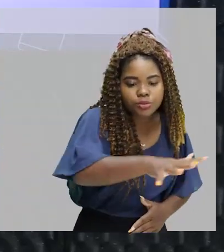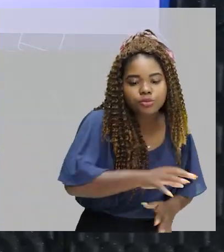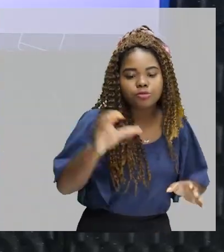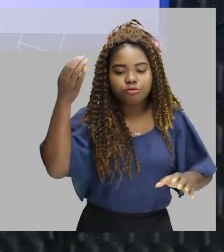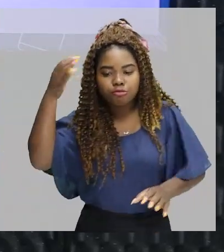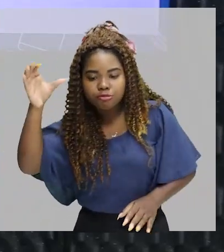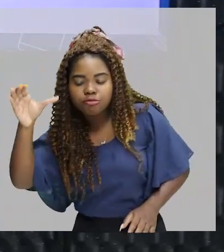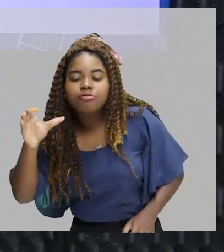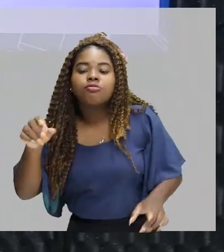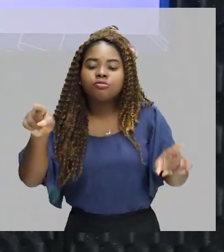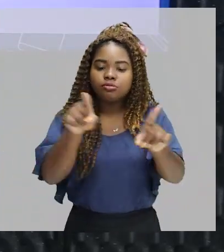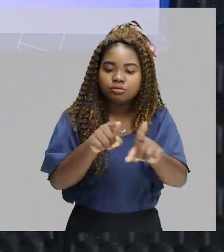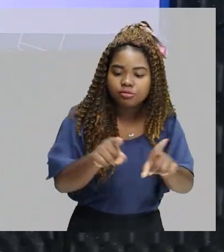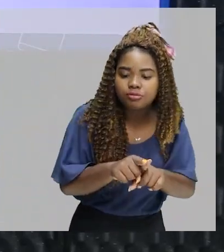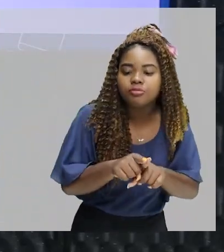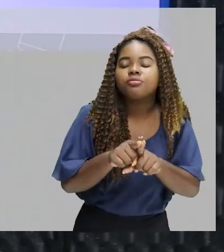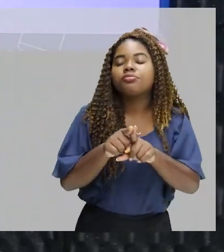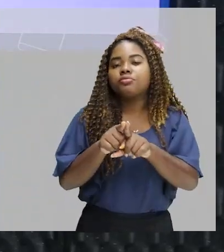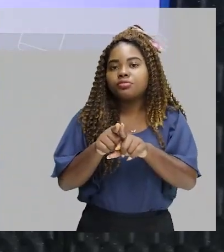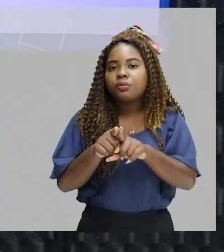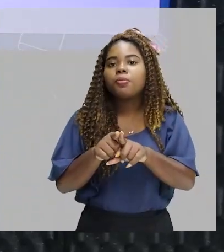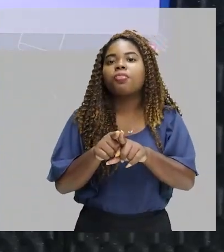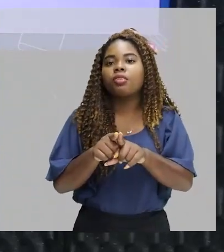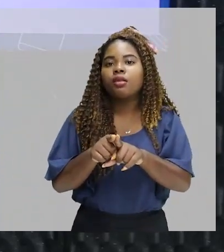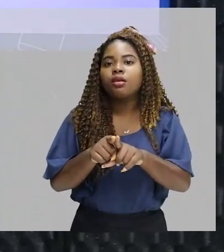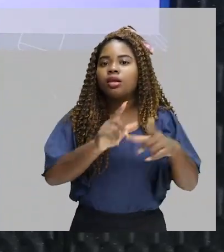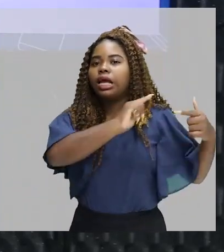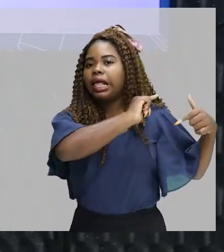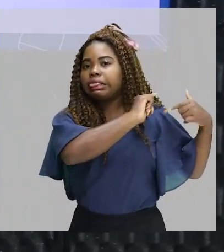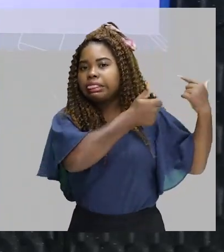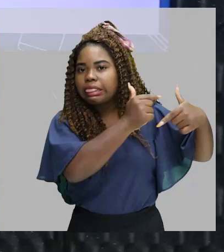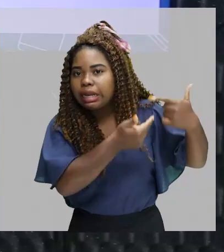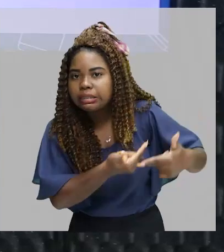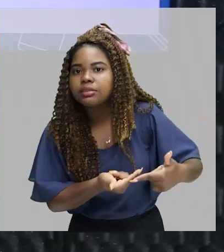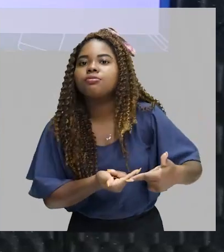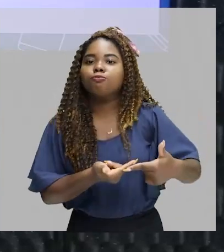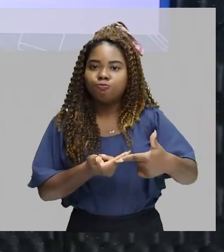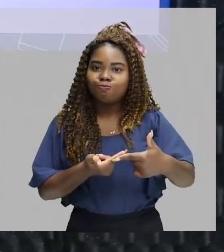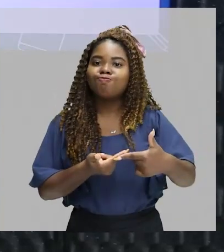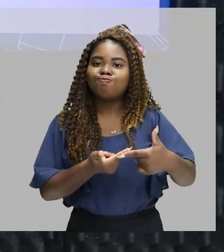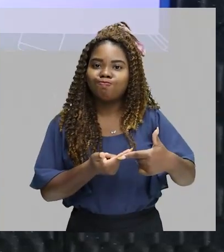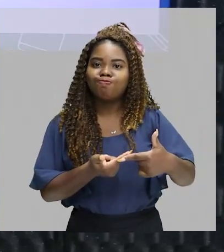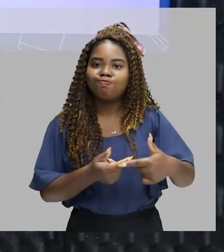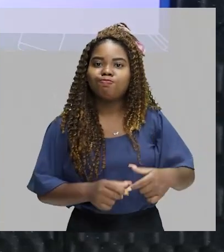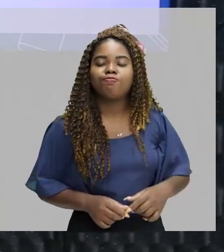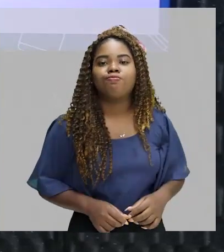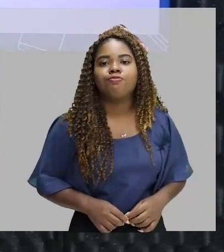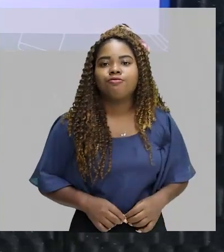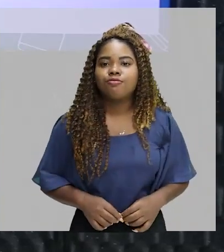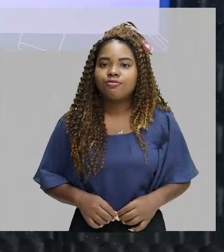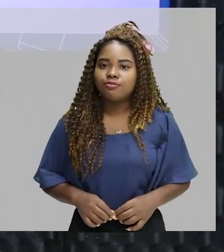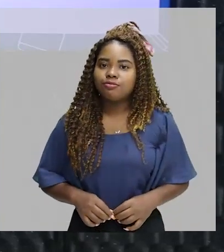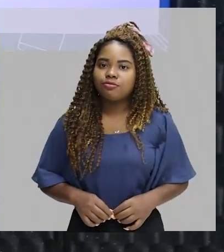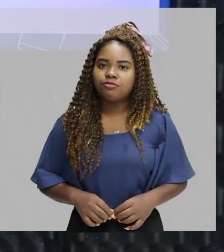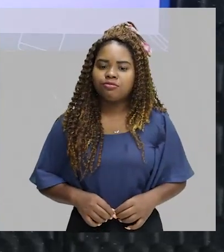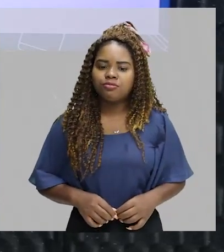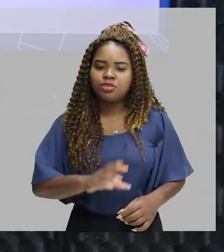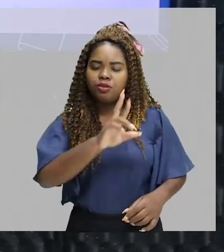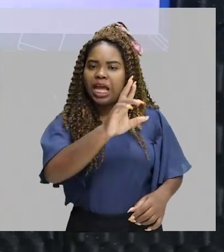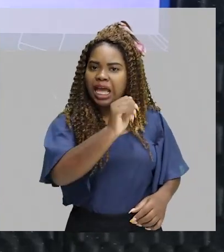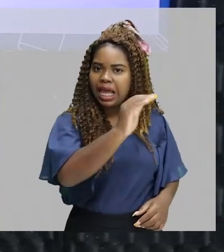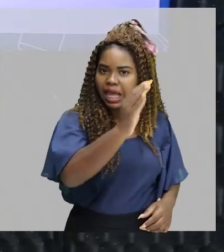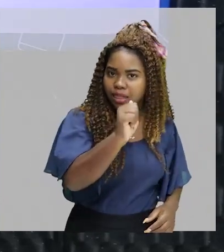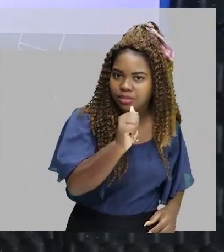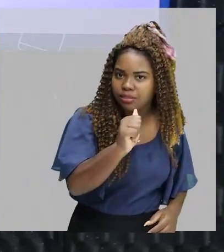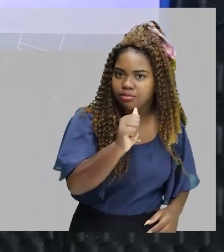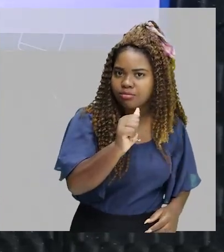os elementos identitários e também a ancestralidade comum daquele grupo social, ok? Então, em vez de usar raça agora,